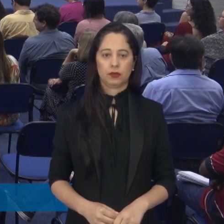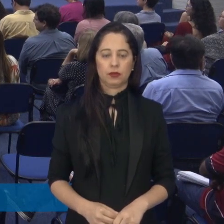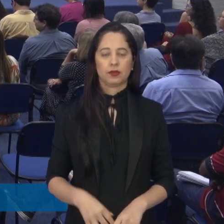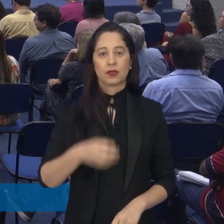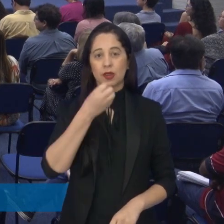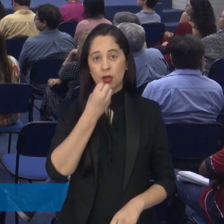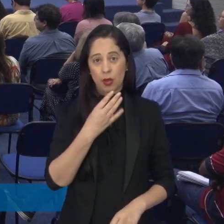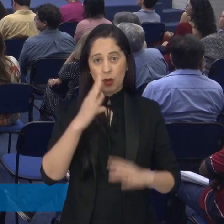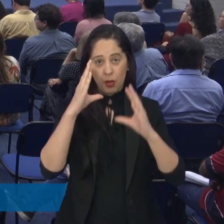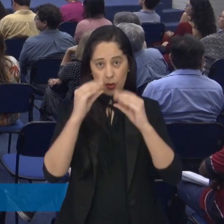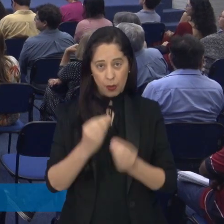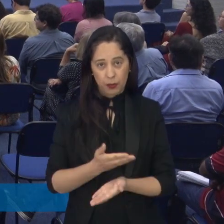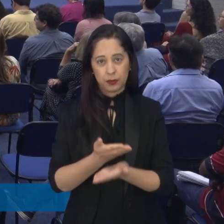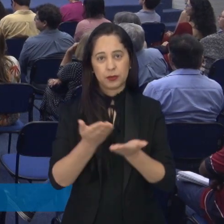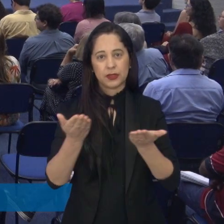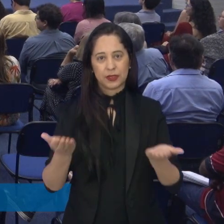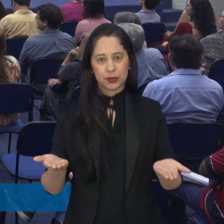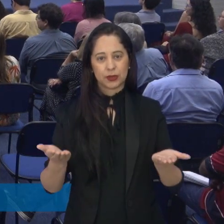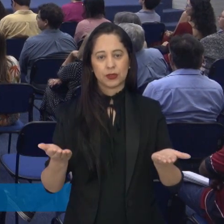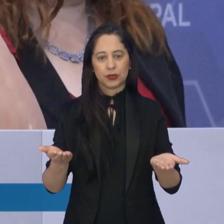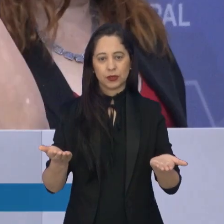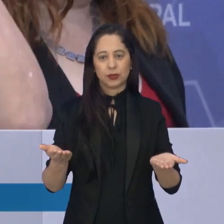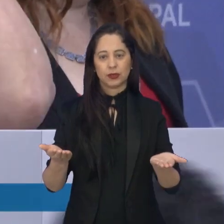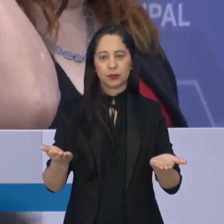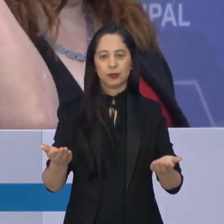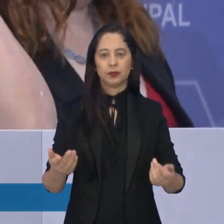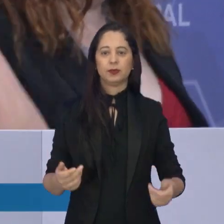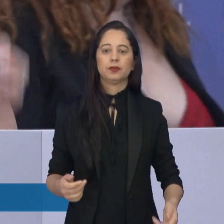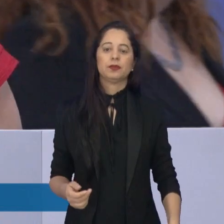Boa noite a todos e a todas.